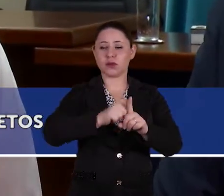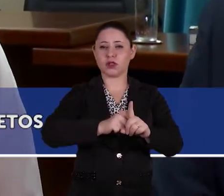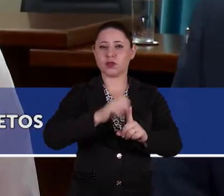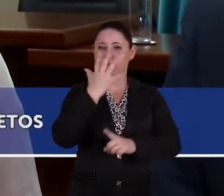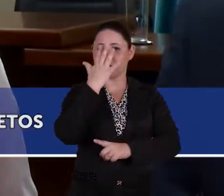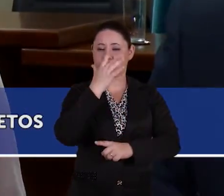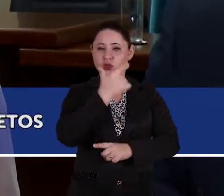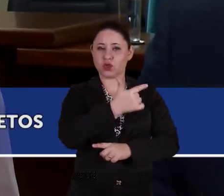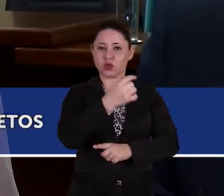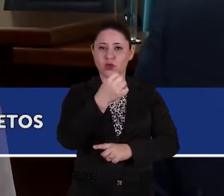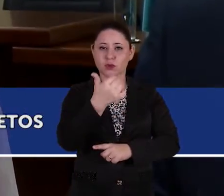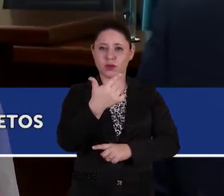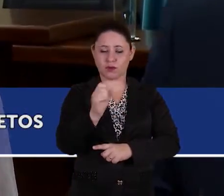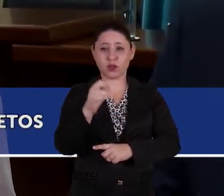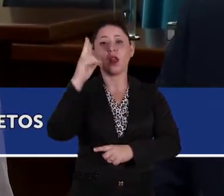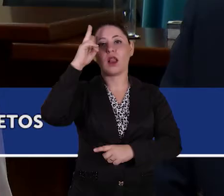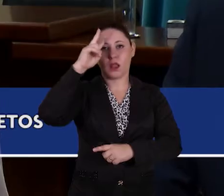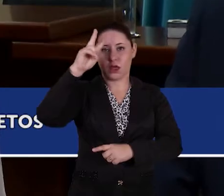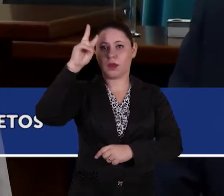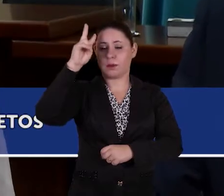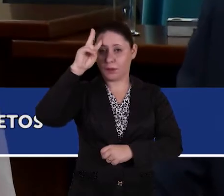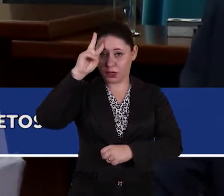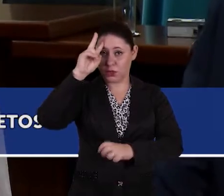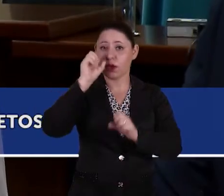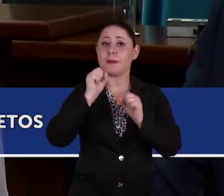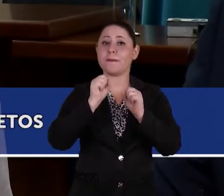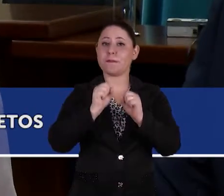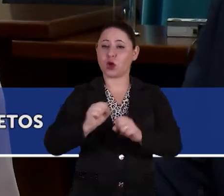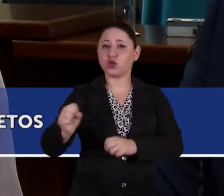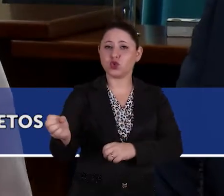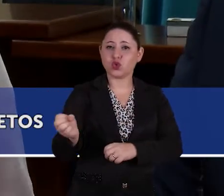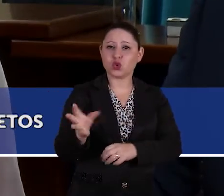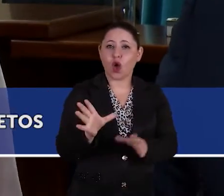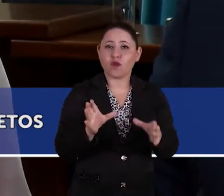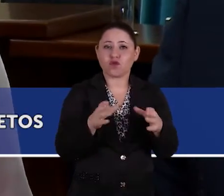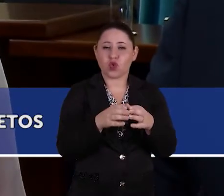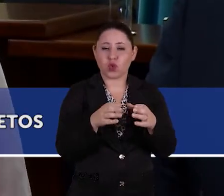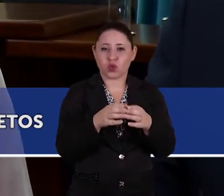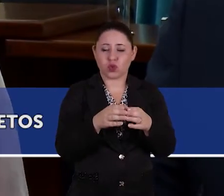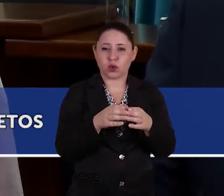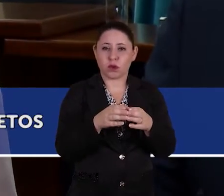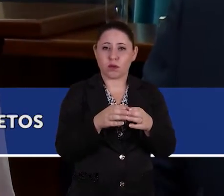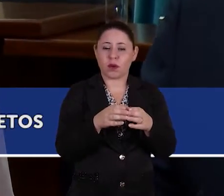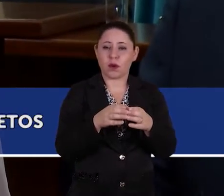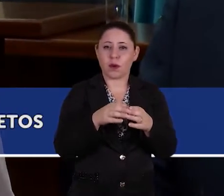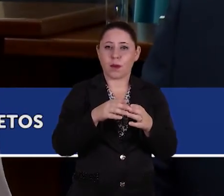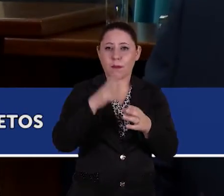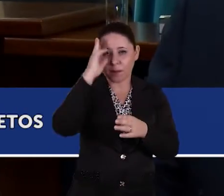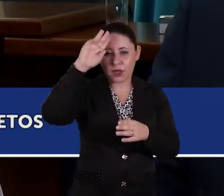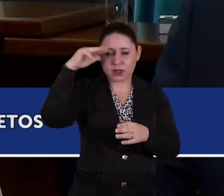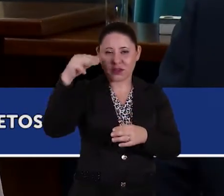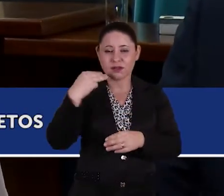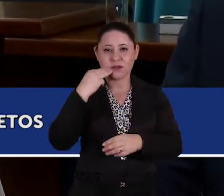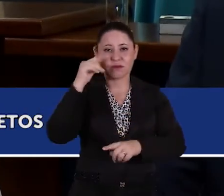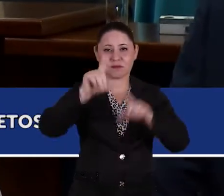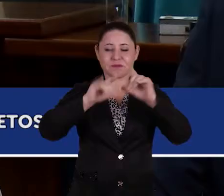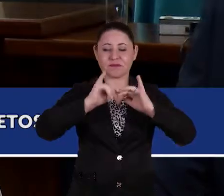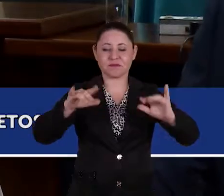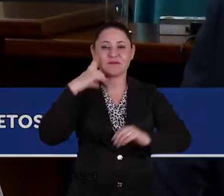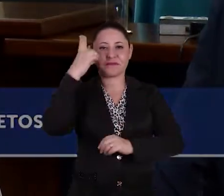fevereiro de 2020. Lembrando que com uma possível nova formação. Maritê Kogo, para o Jornal